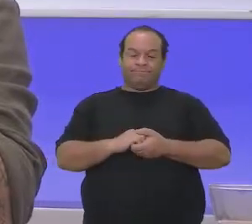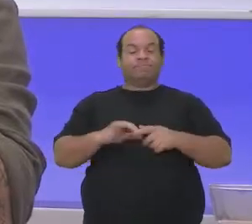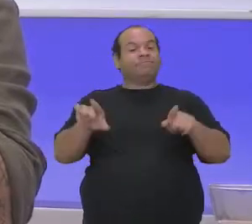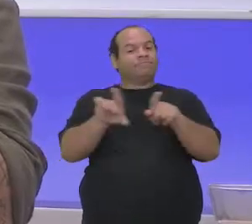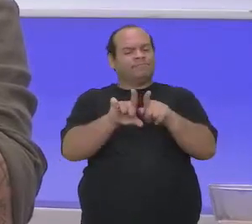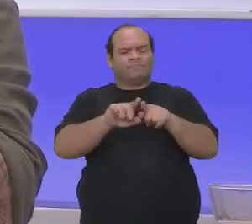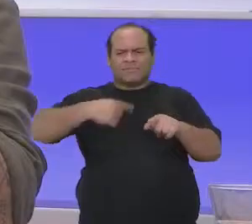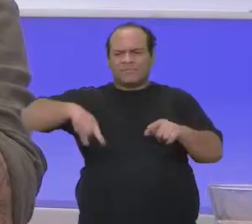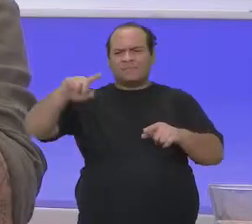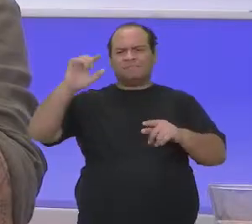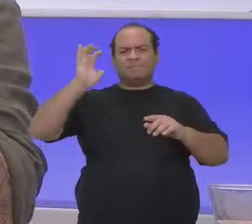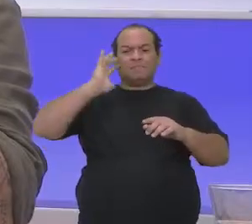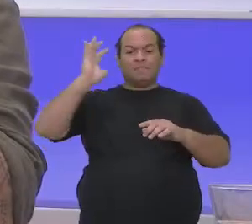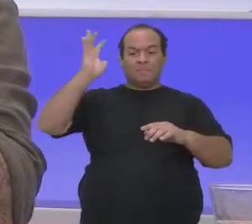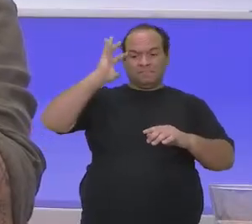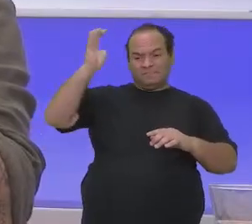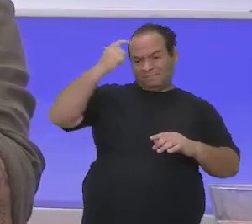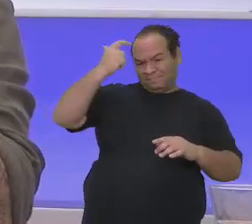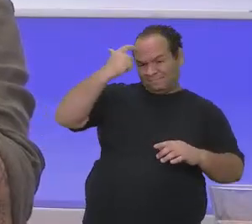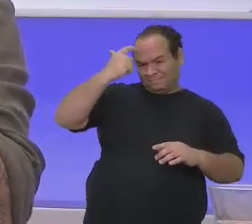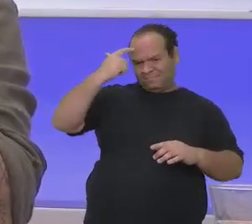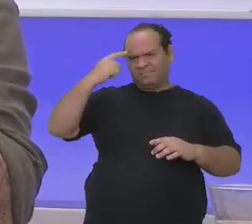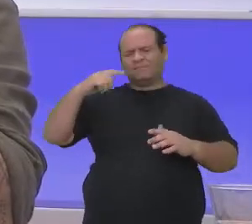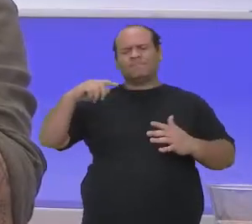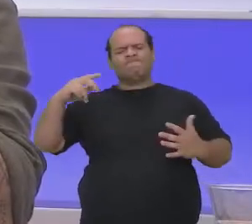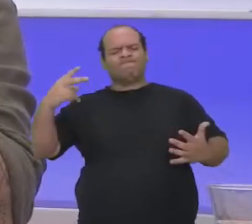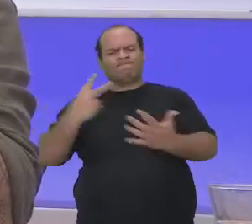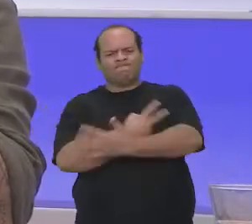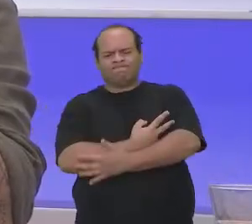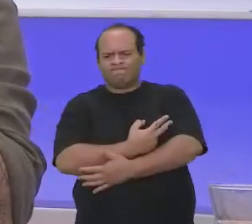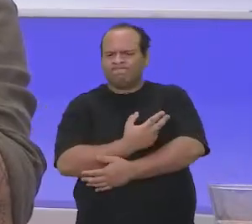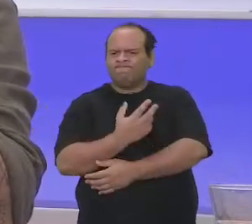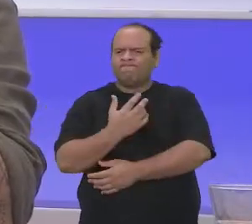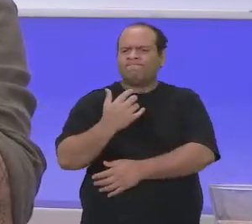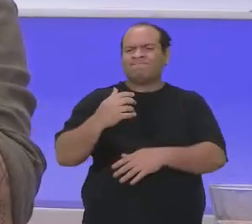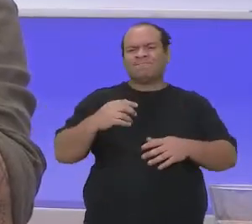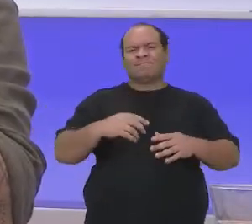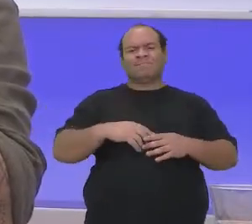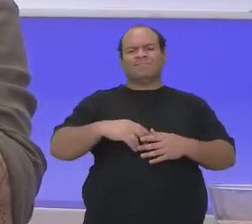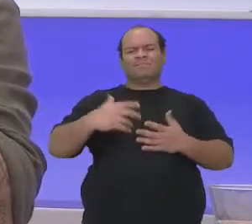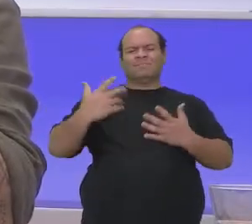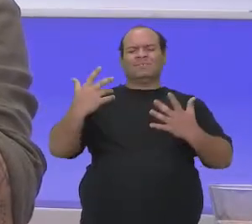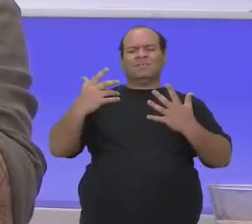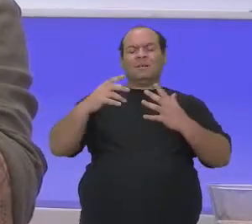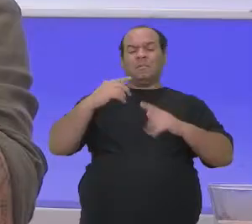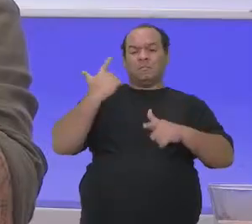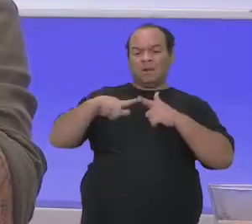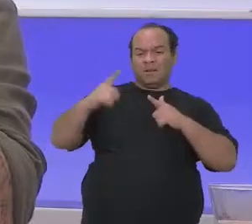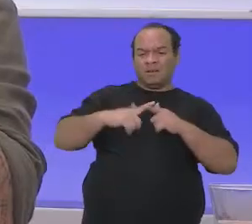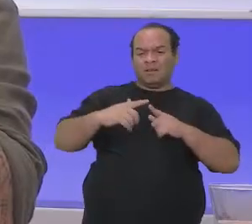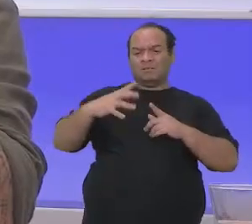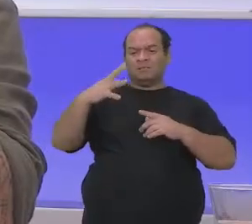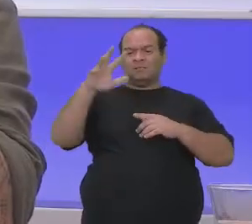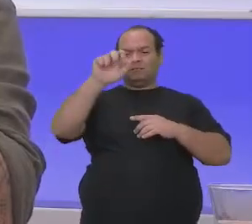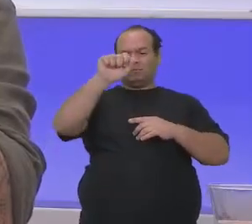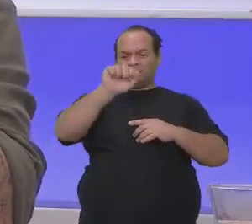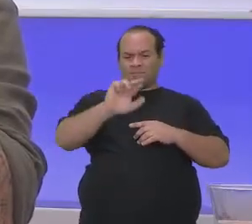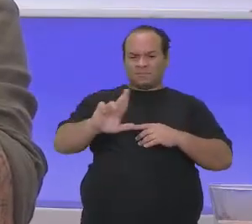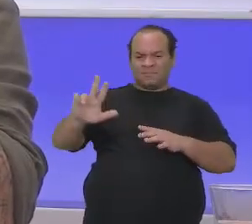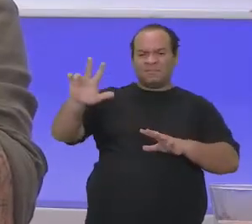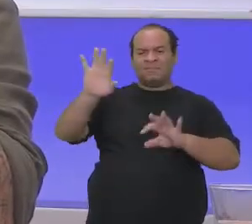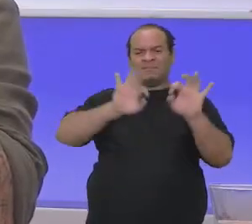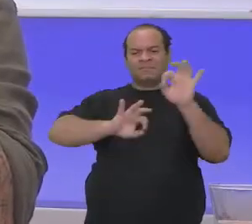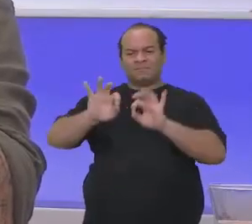gente tem que entender que, às vezes, ela é a vilã, quando a gente fala de aquecimento global, mas ela, hoje, é o que nós temos, às vezes, de